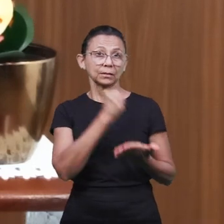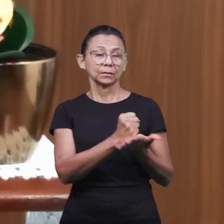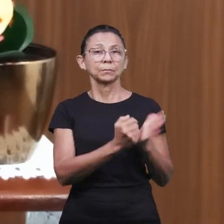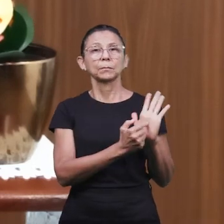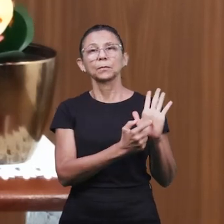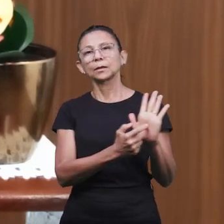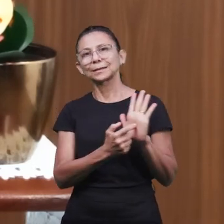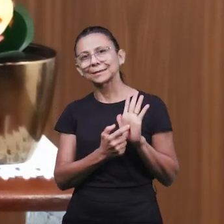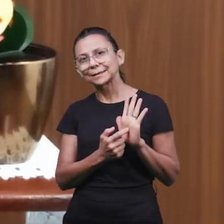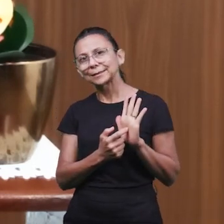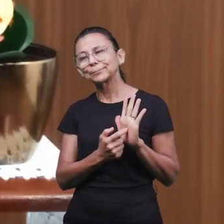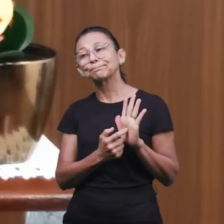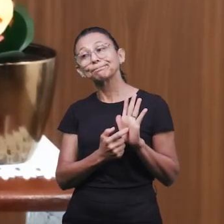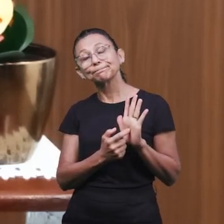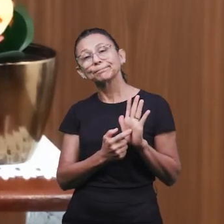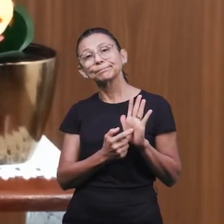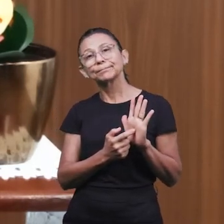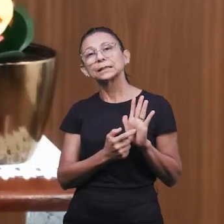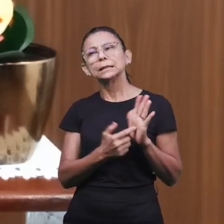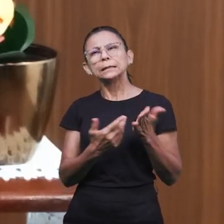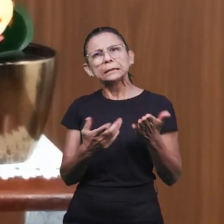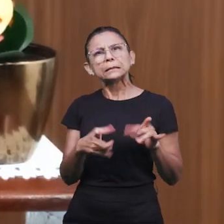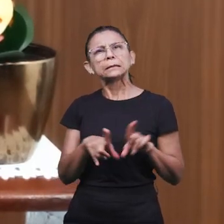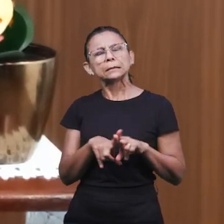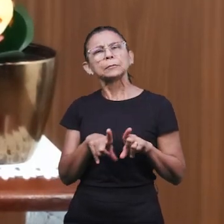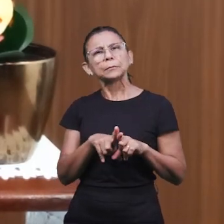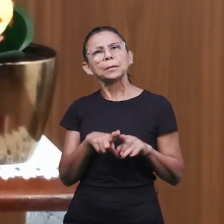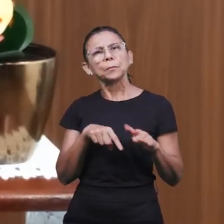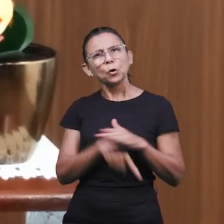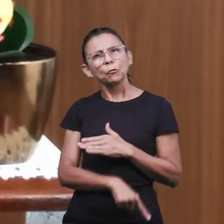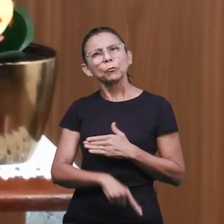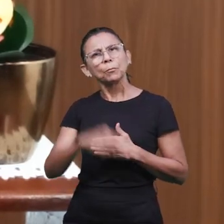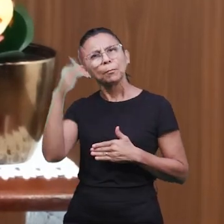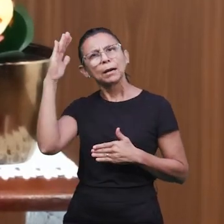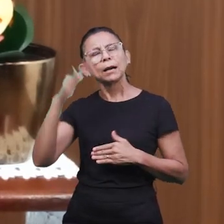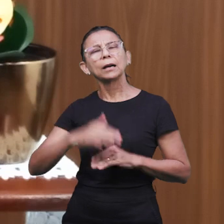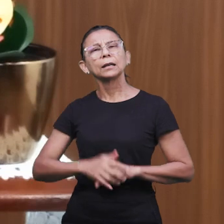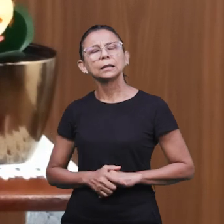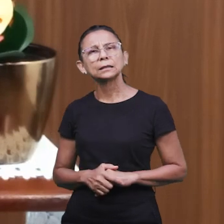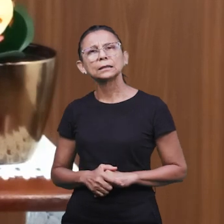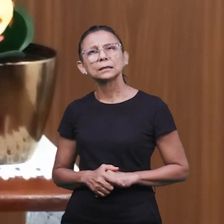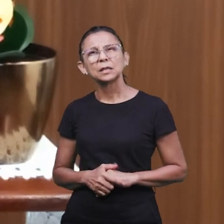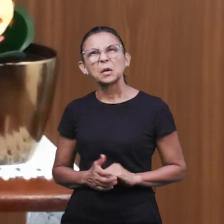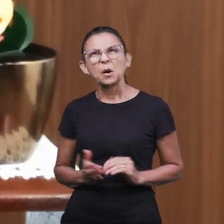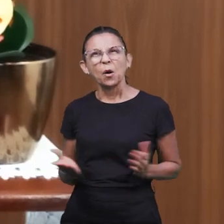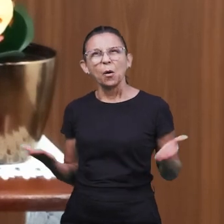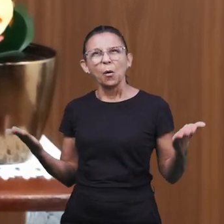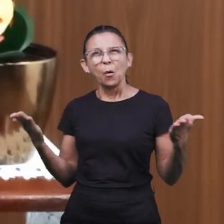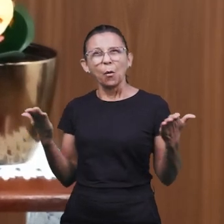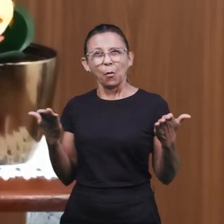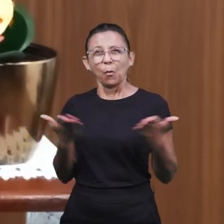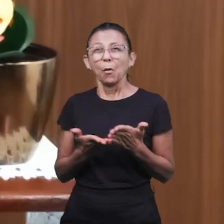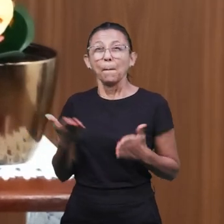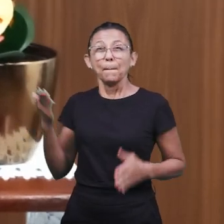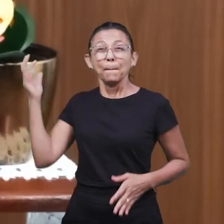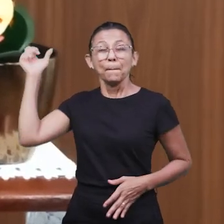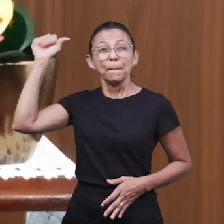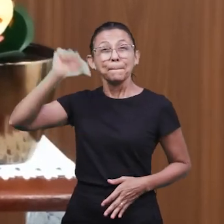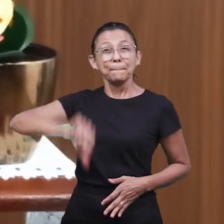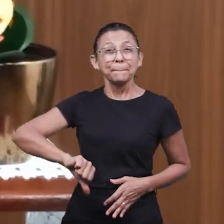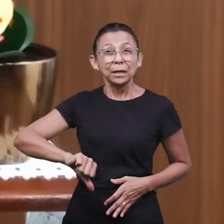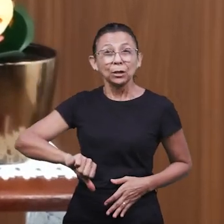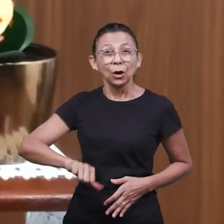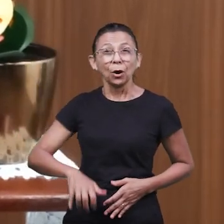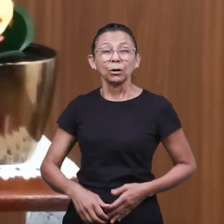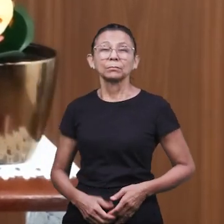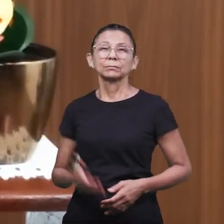Testamento. Creio até que podemos ir mais além. Os dias são mais complexos, os dias são piores do